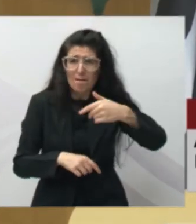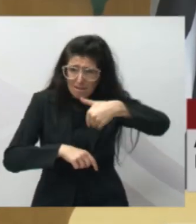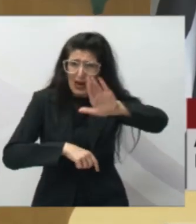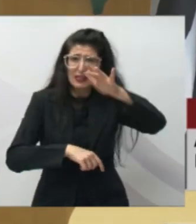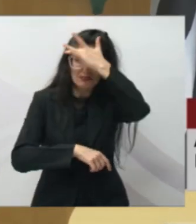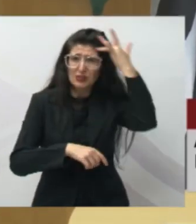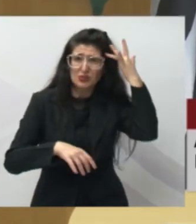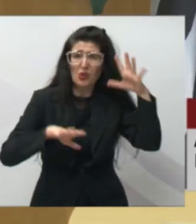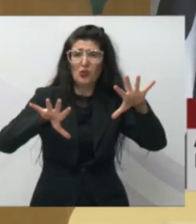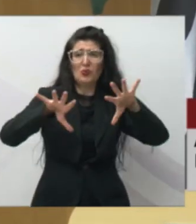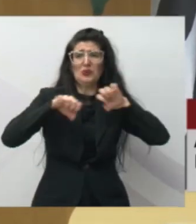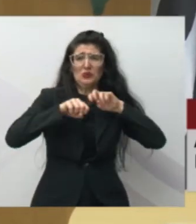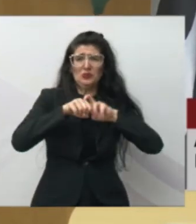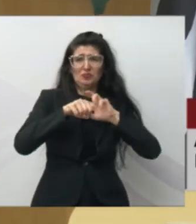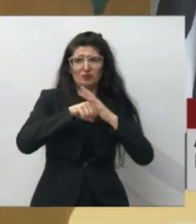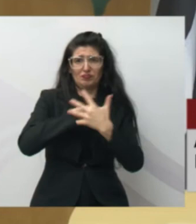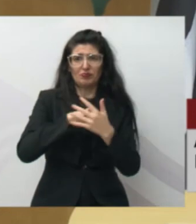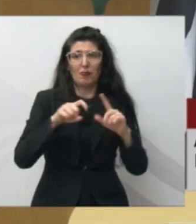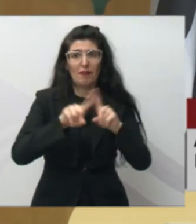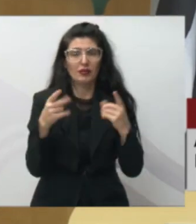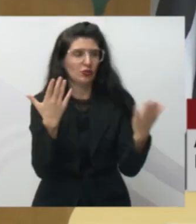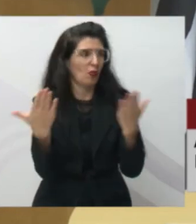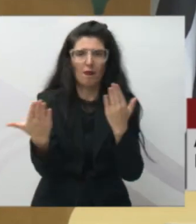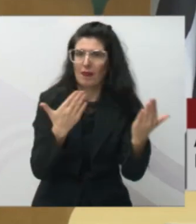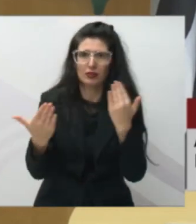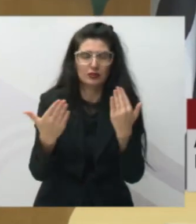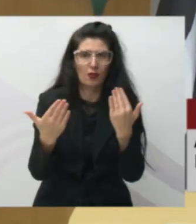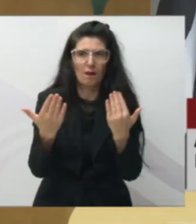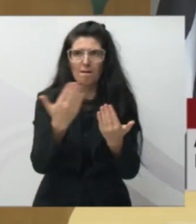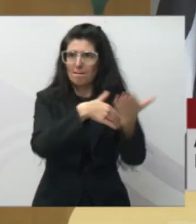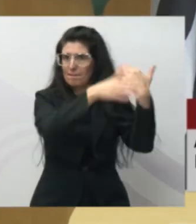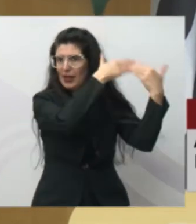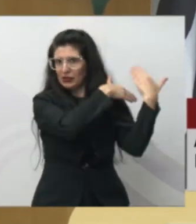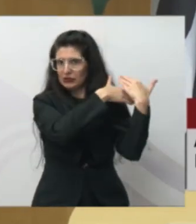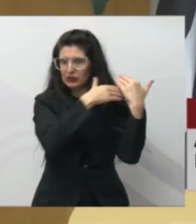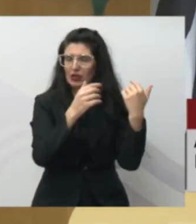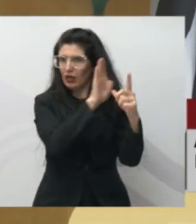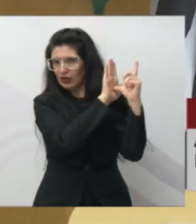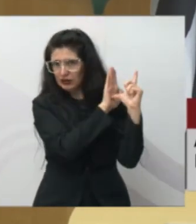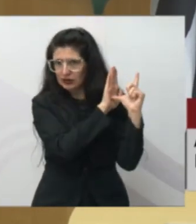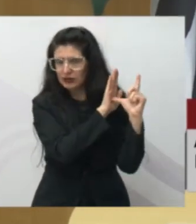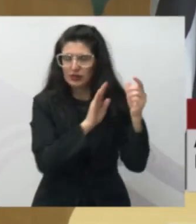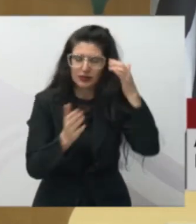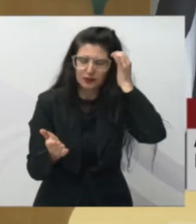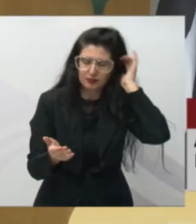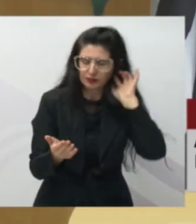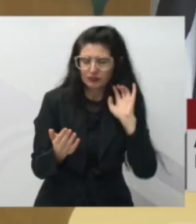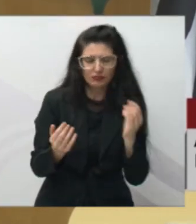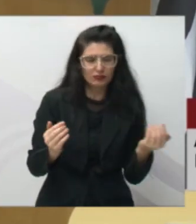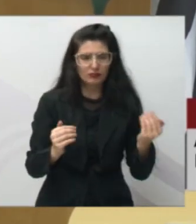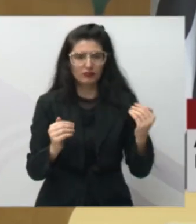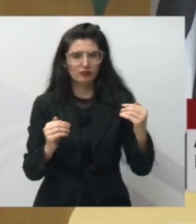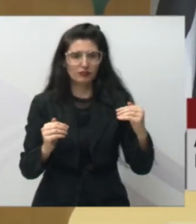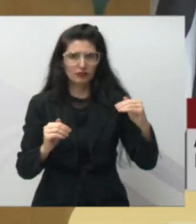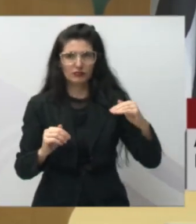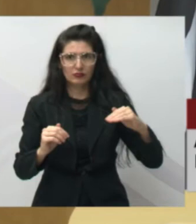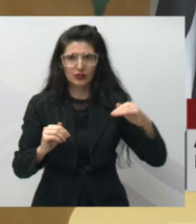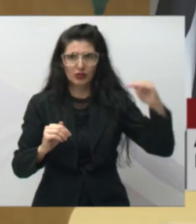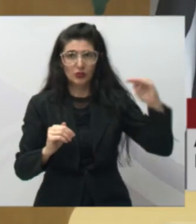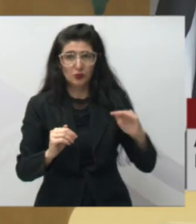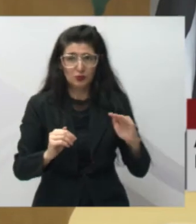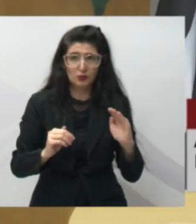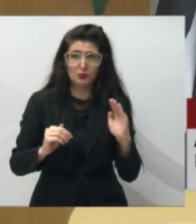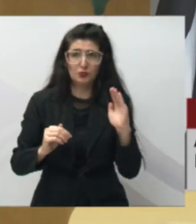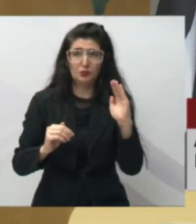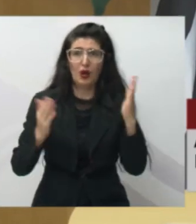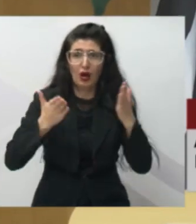projeções catastróficas que tinham sido feitas no começo por conta do sucesso desse isolamento. Está na